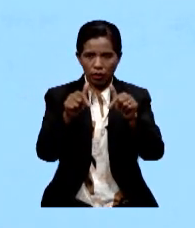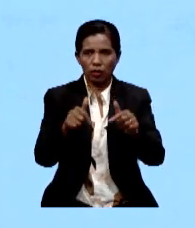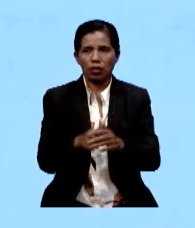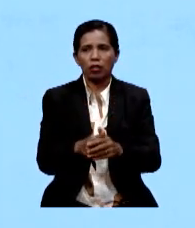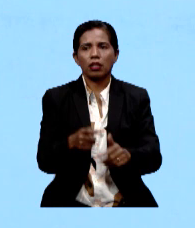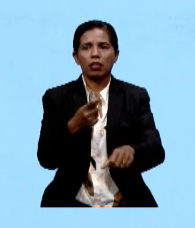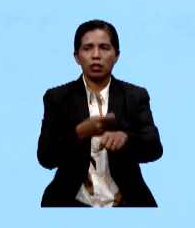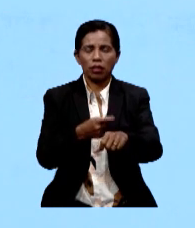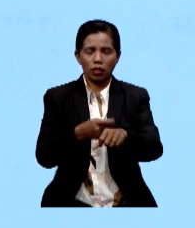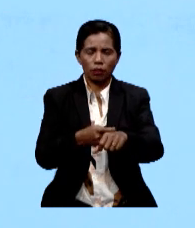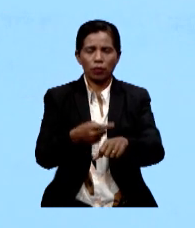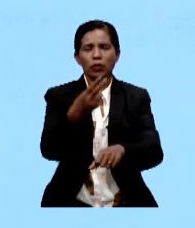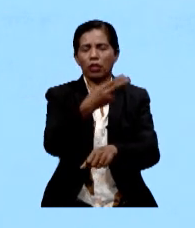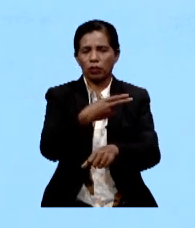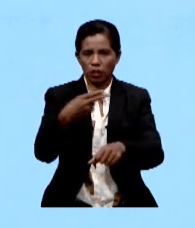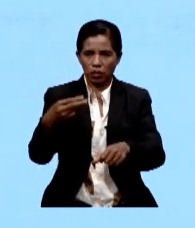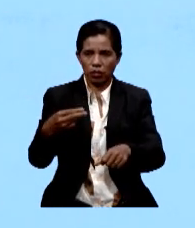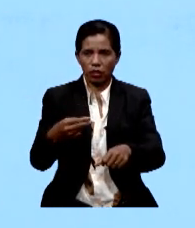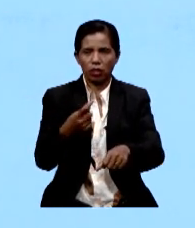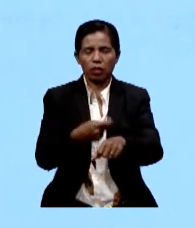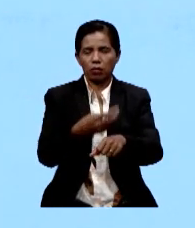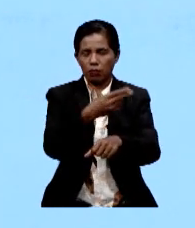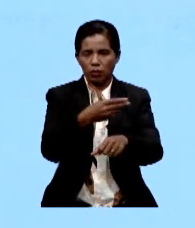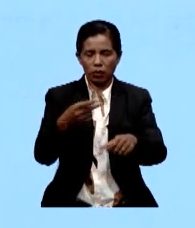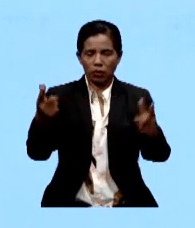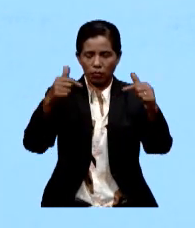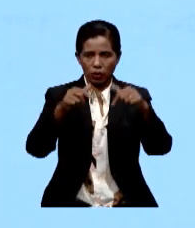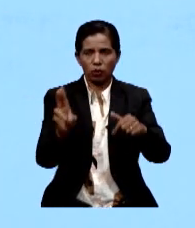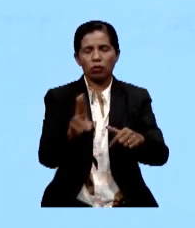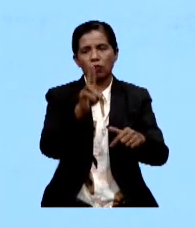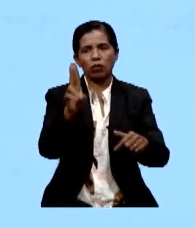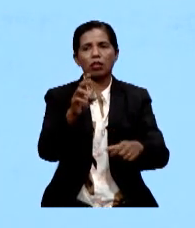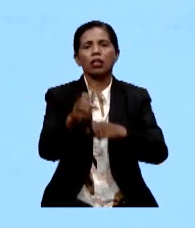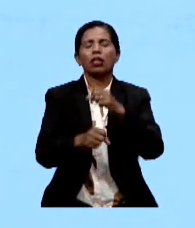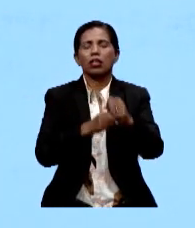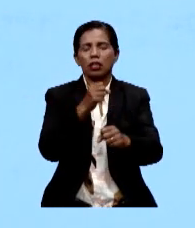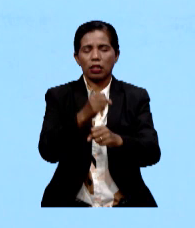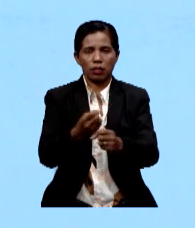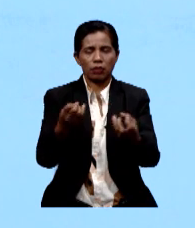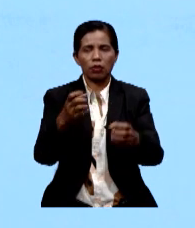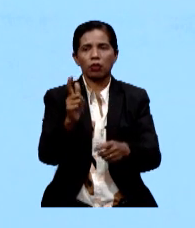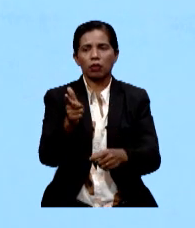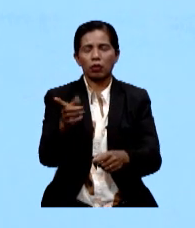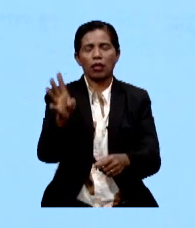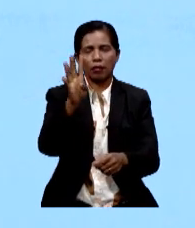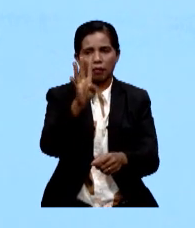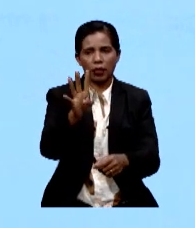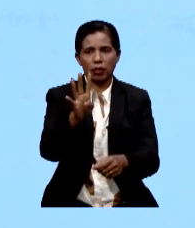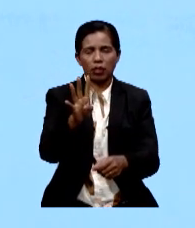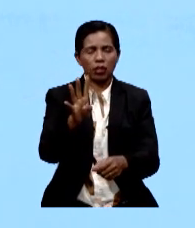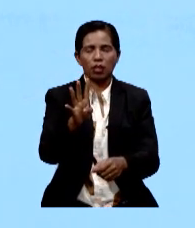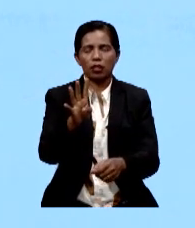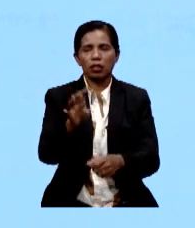momento tempo bapa né bapa tama mai ocupa itene durante tinan hirene lara né 24 tahun né pokoknya ulu